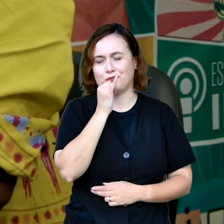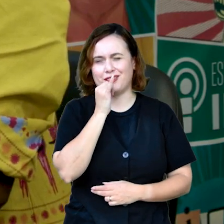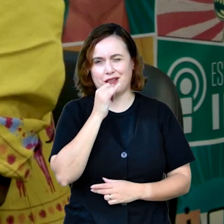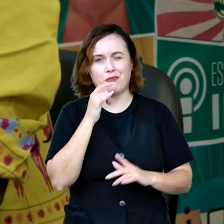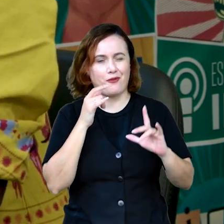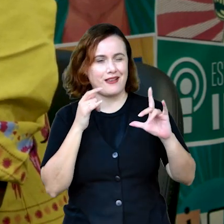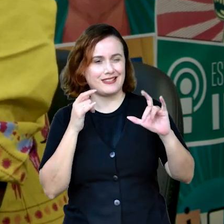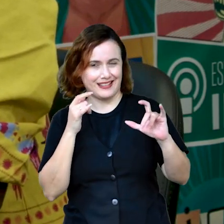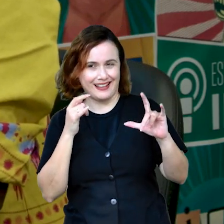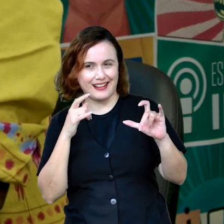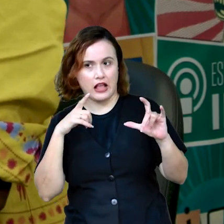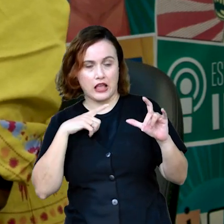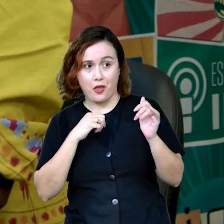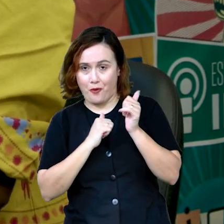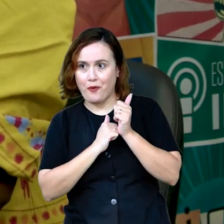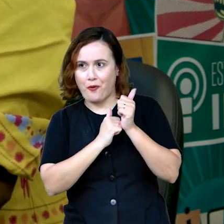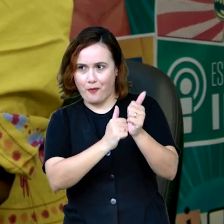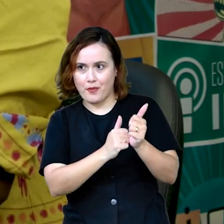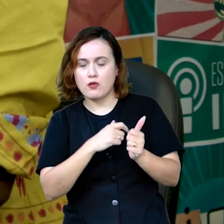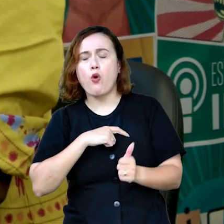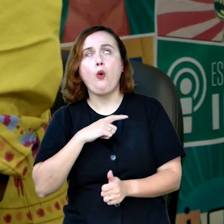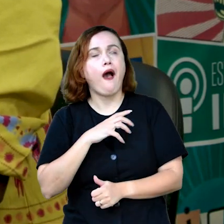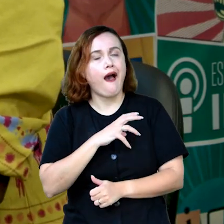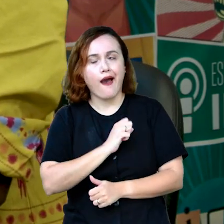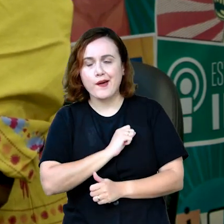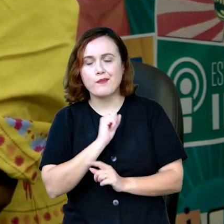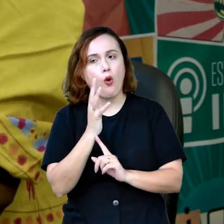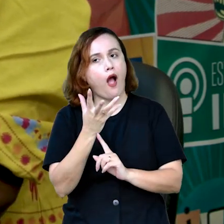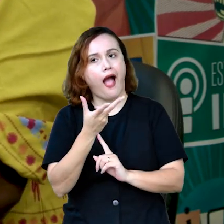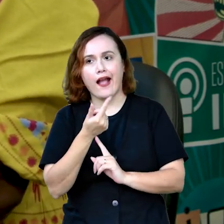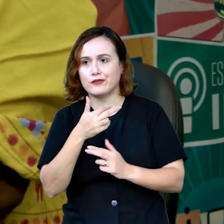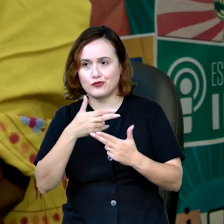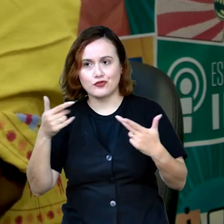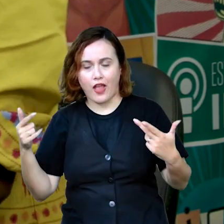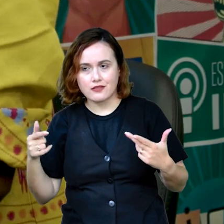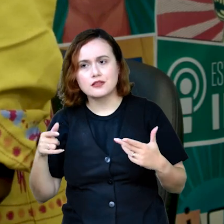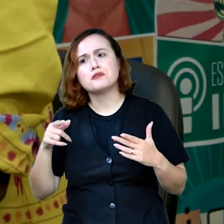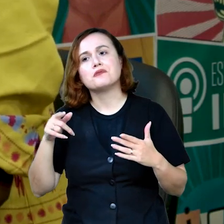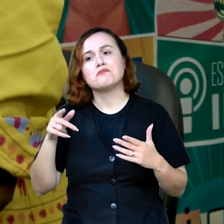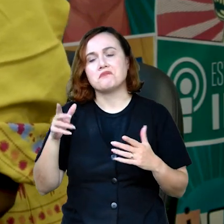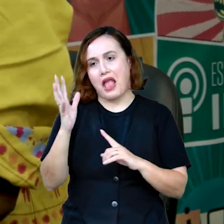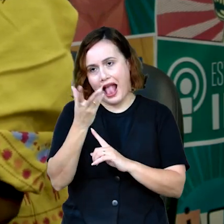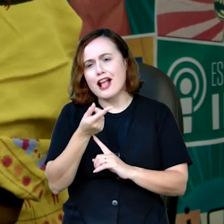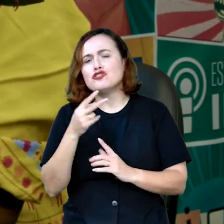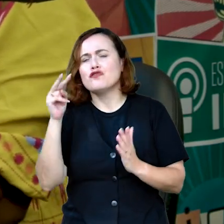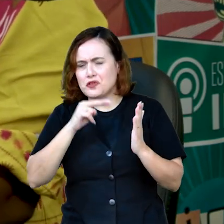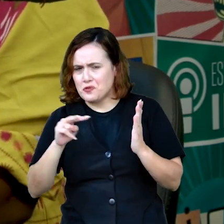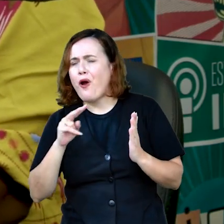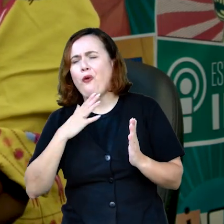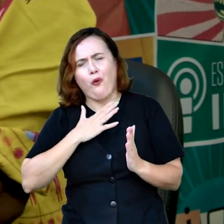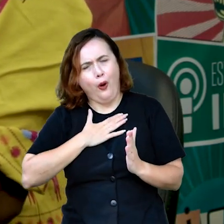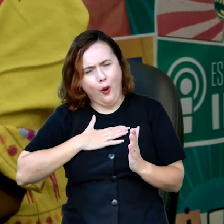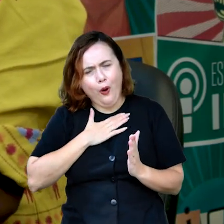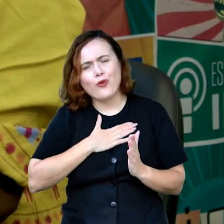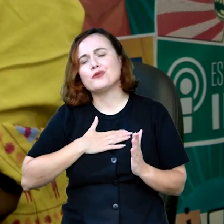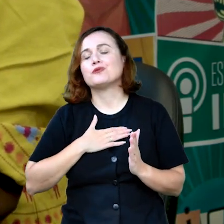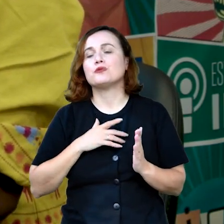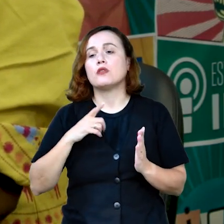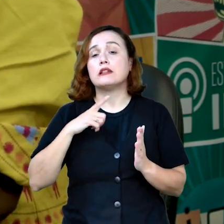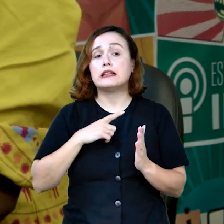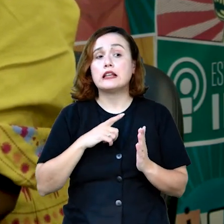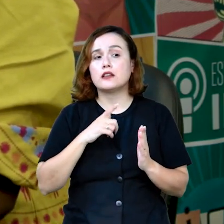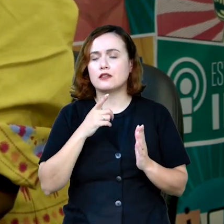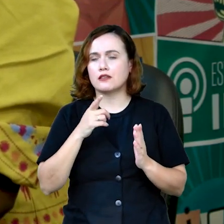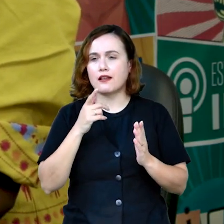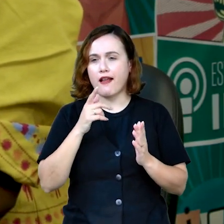por exemplo, no Instagram eu sigo vários artistas negros, eu gosto muito de arte visual. Assim, na verdade, eu gosto de todas as artes. Mas, assim, tem